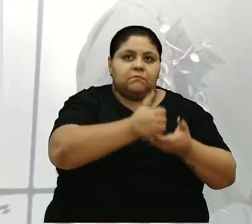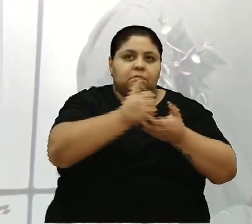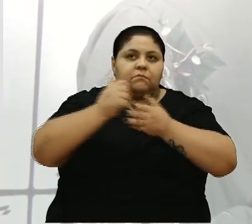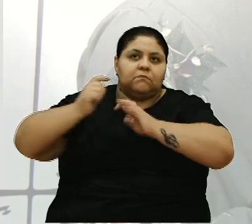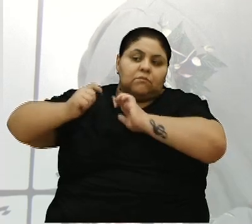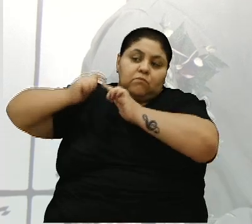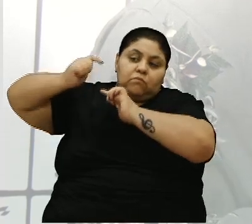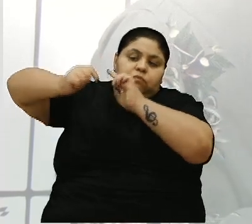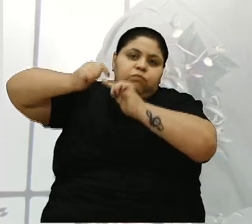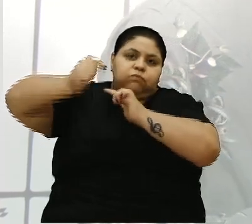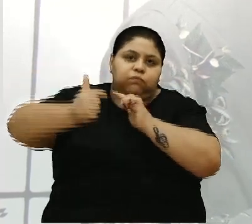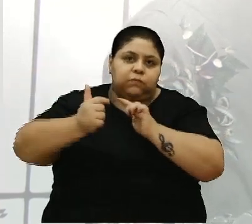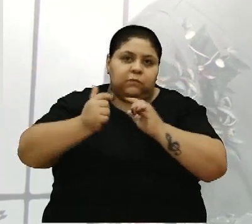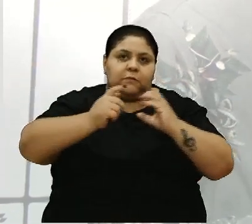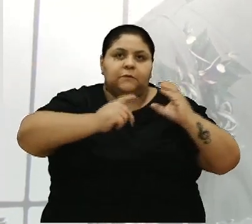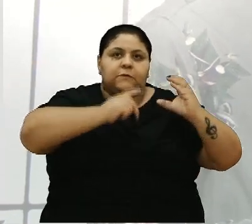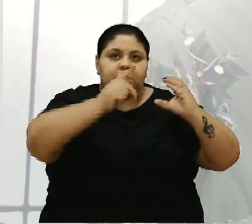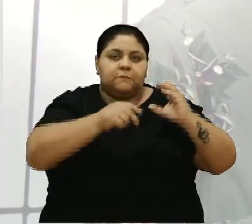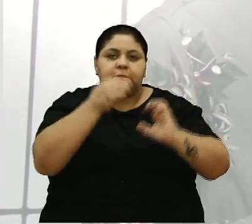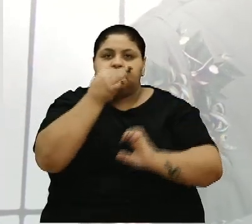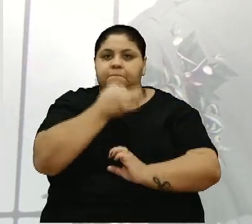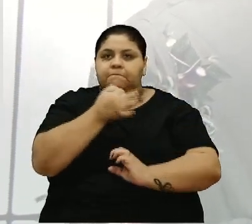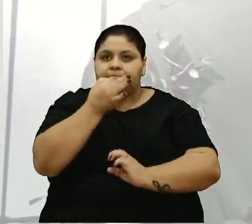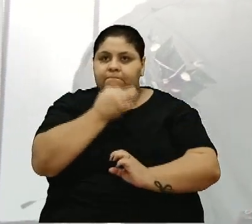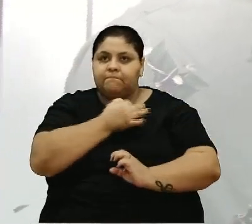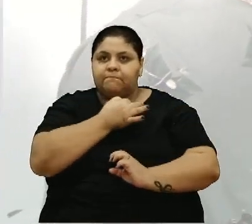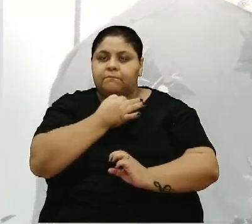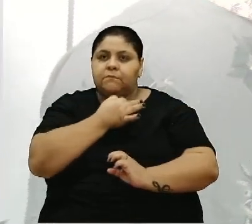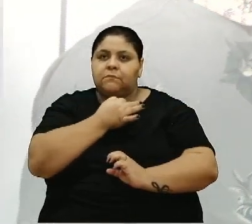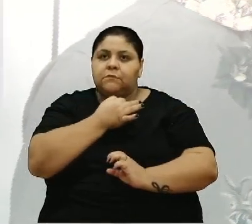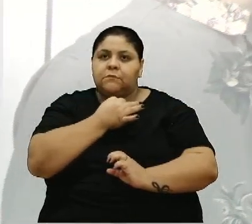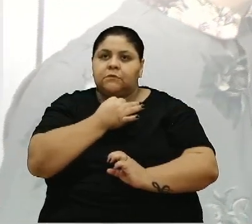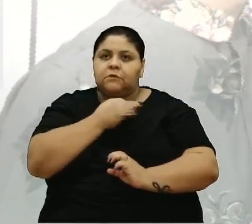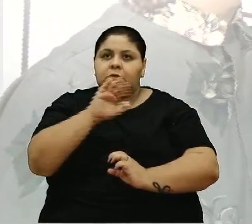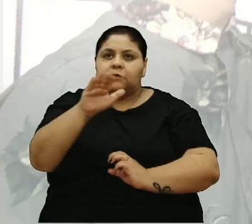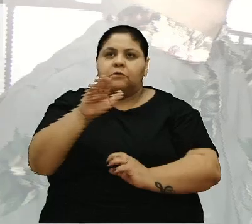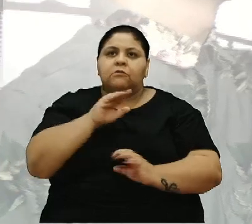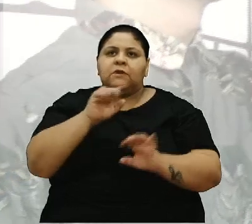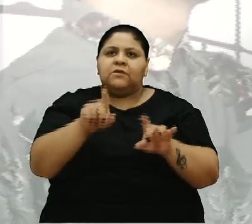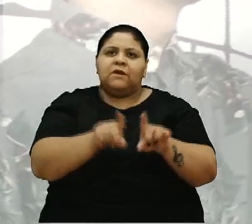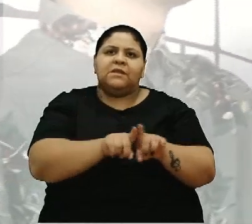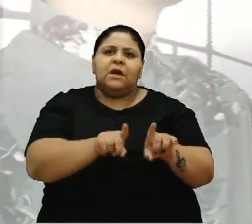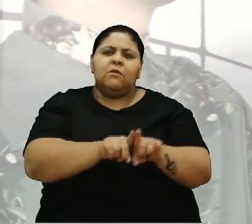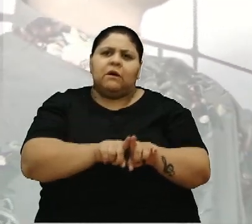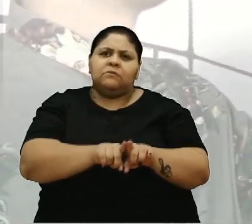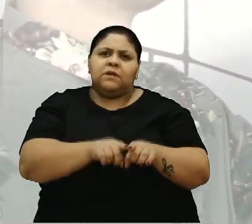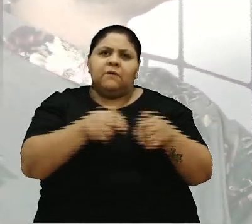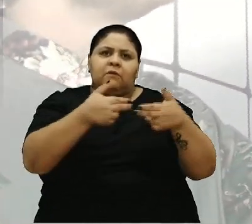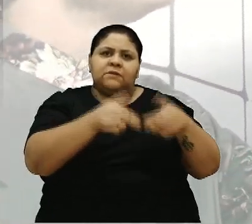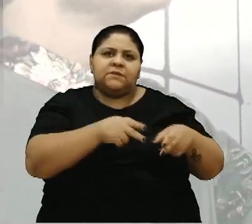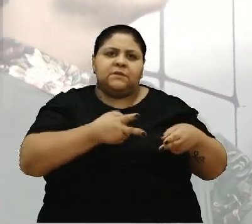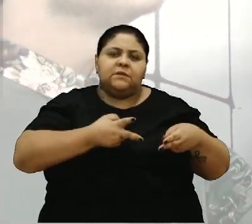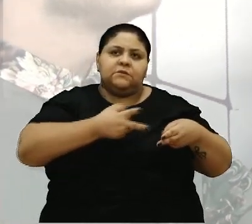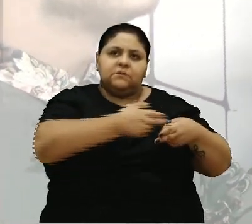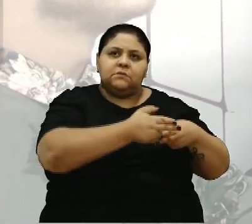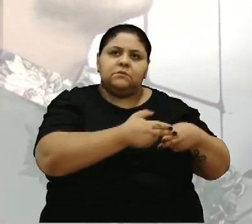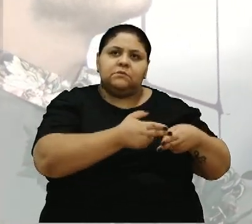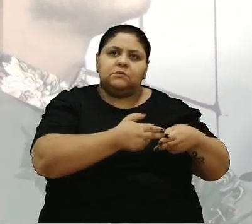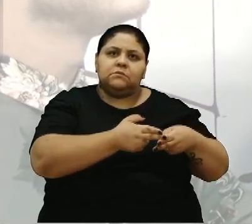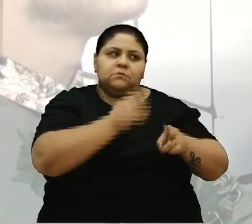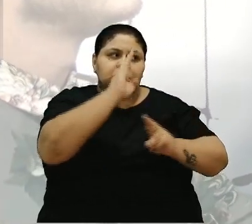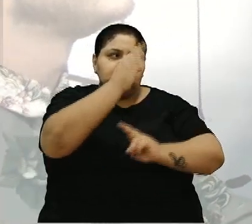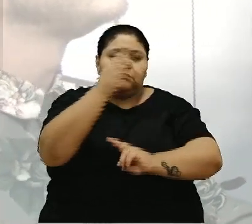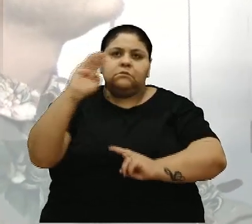Tradicionalismo, da Câmara de Vereadores de Caxias do Sul, fui convidado para a inauguração da